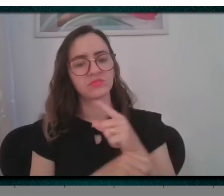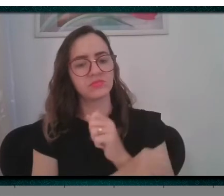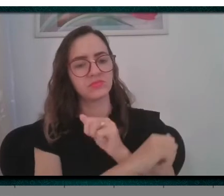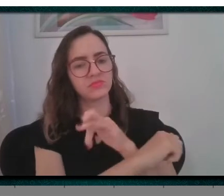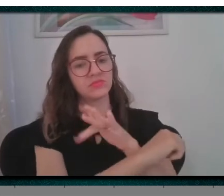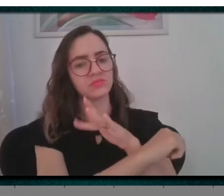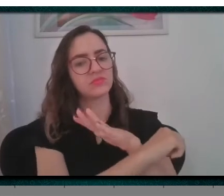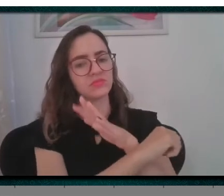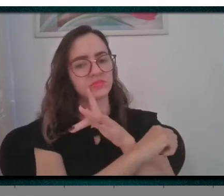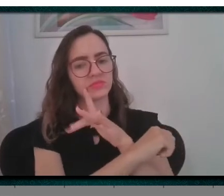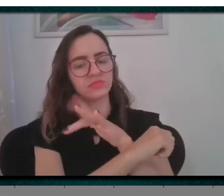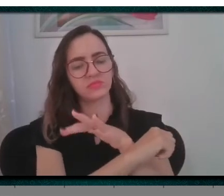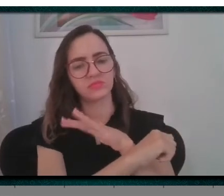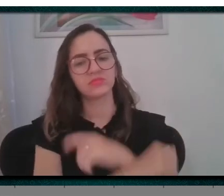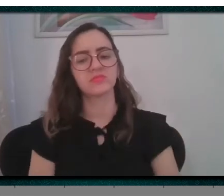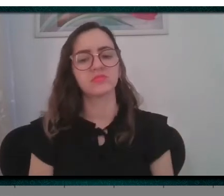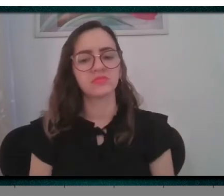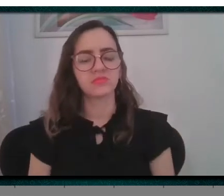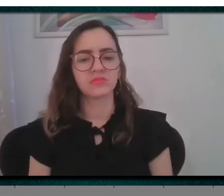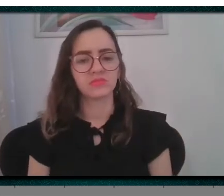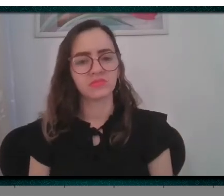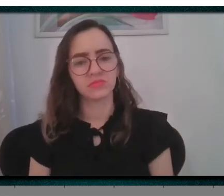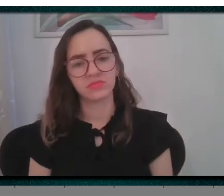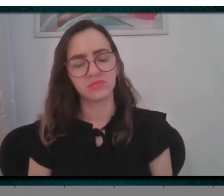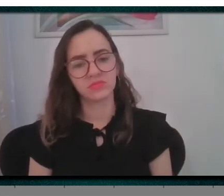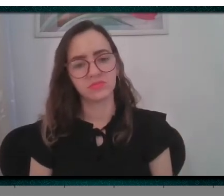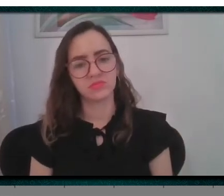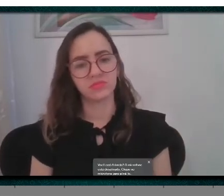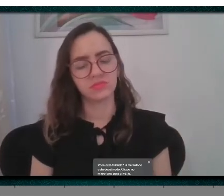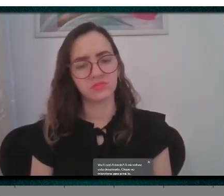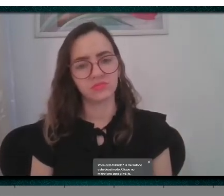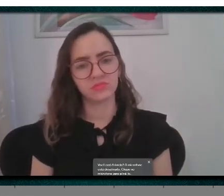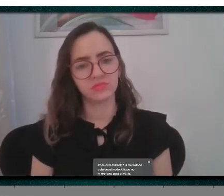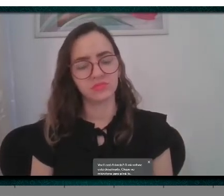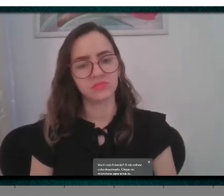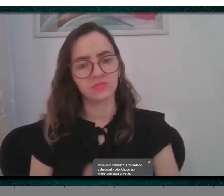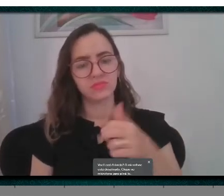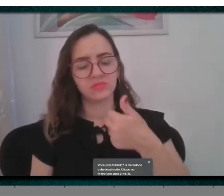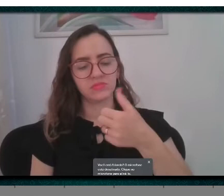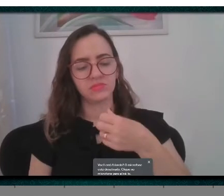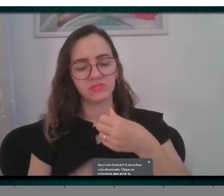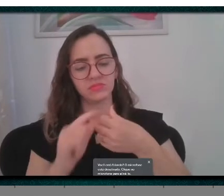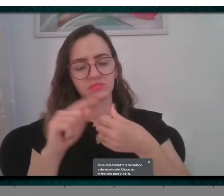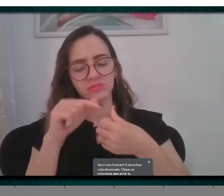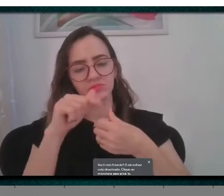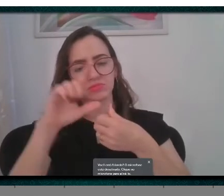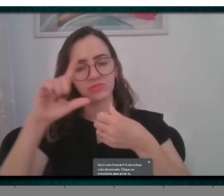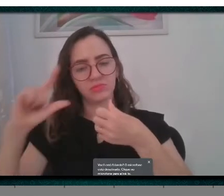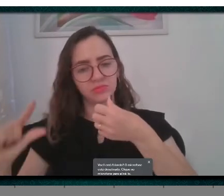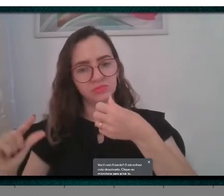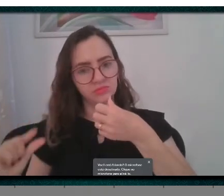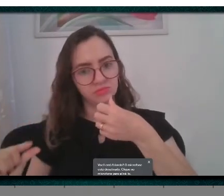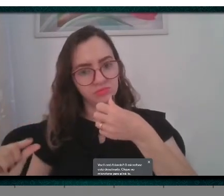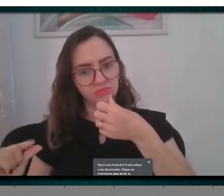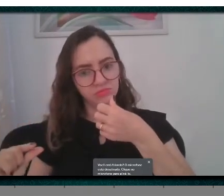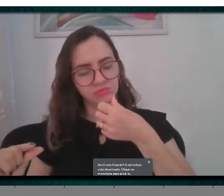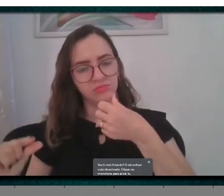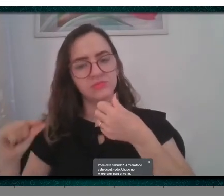ácida. E se ele tiver uma concentração menor do que 10 elevado a 7, vai ser uma solução